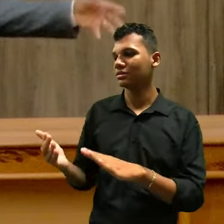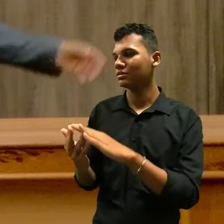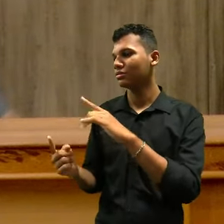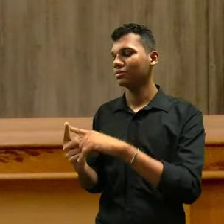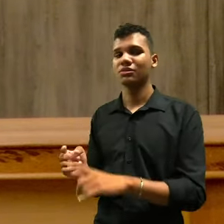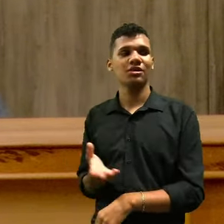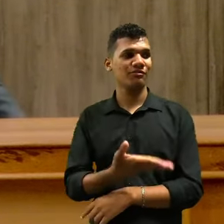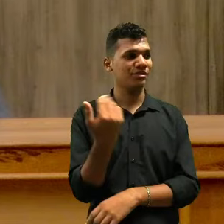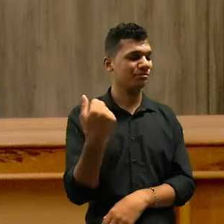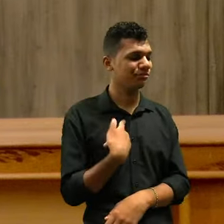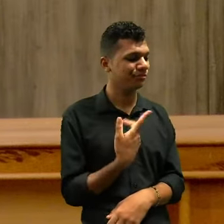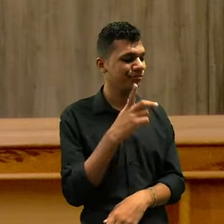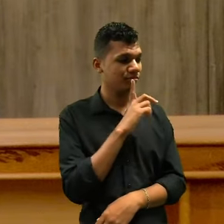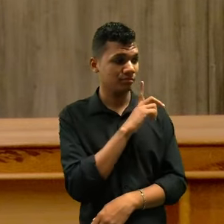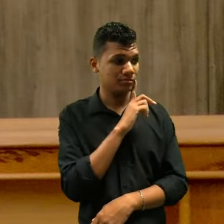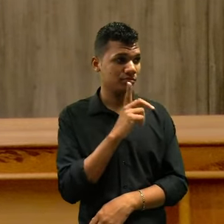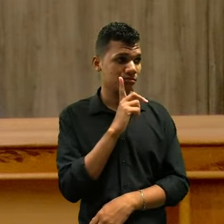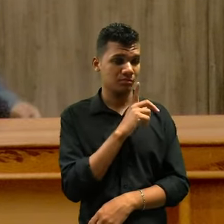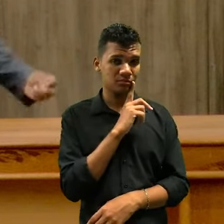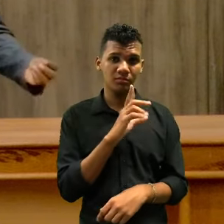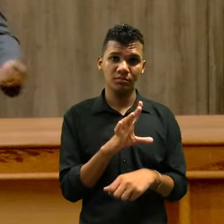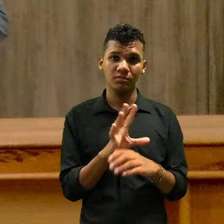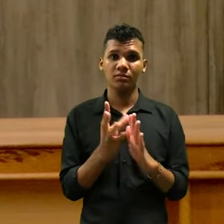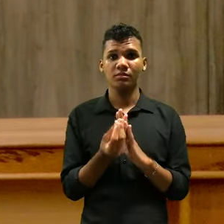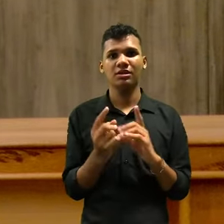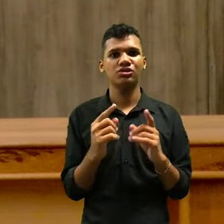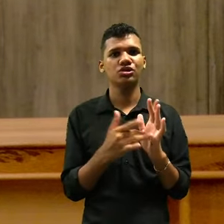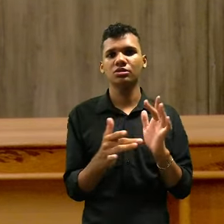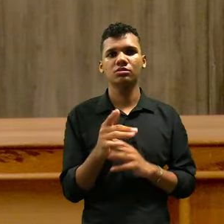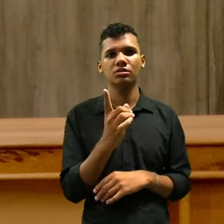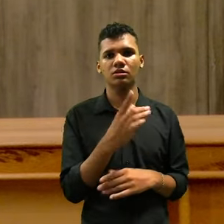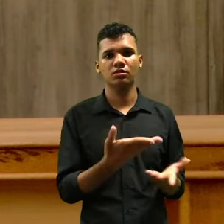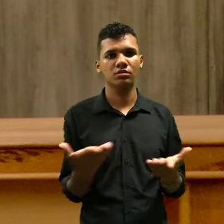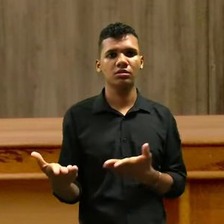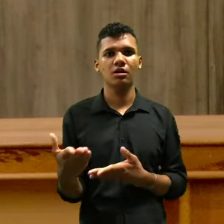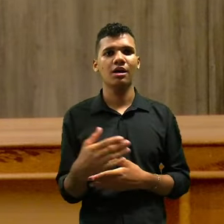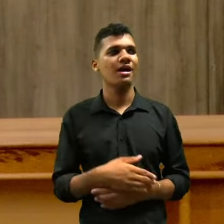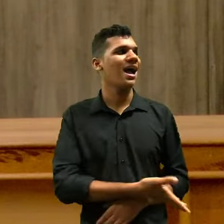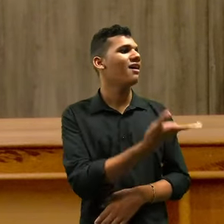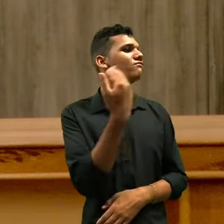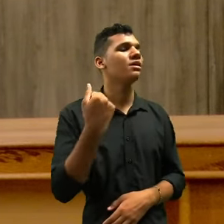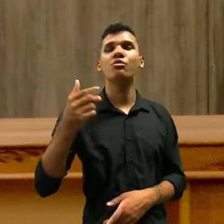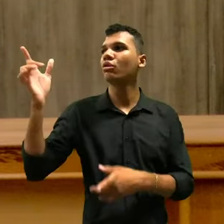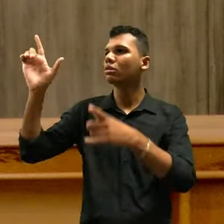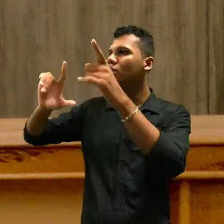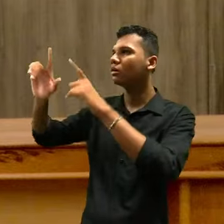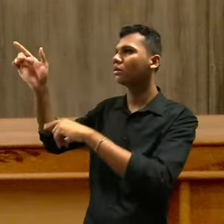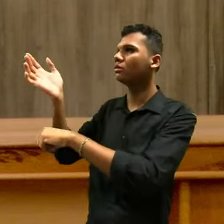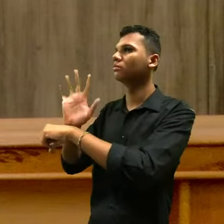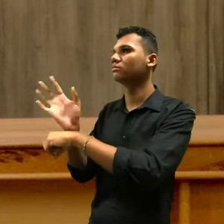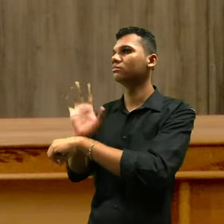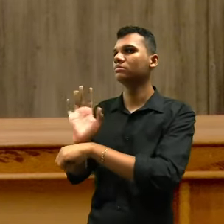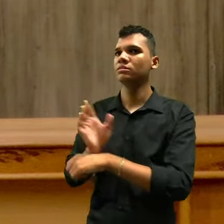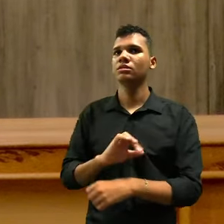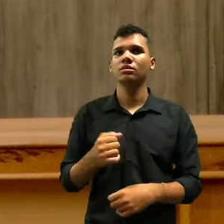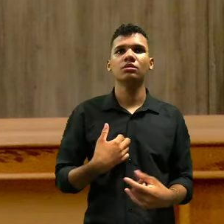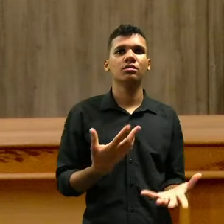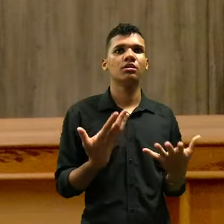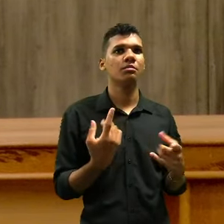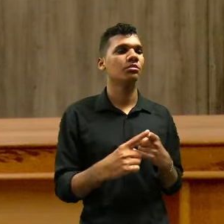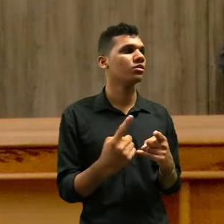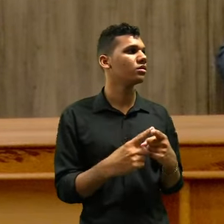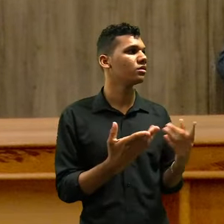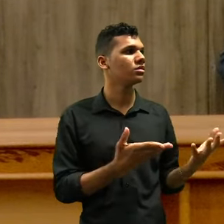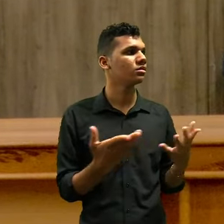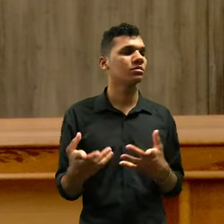jovem gostam Jesus não te convida para cinema quero fortalecer a mocidade eu vou levar um